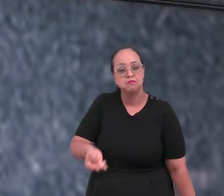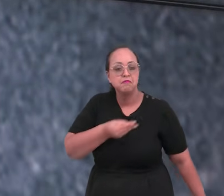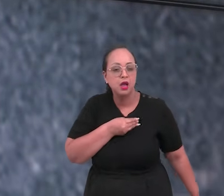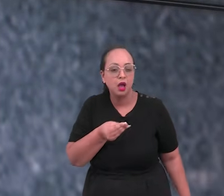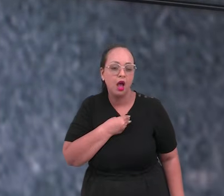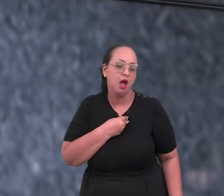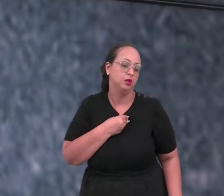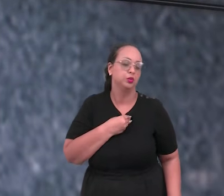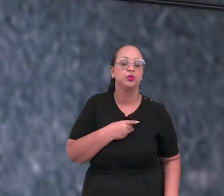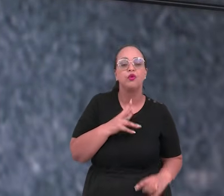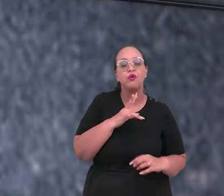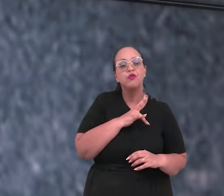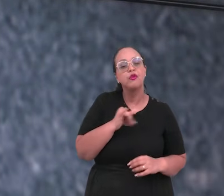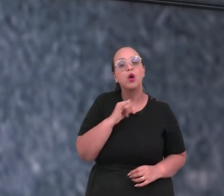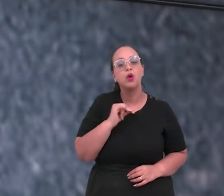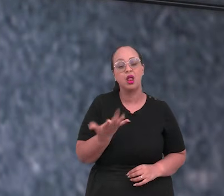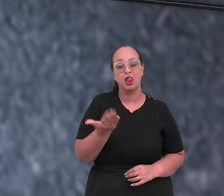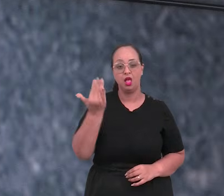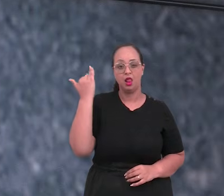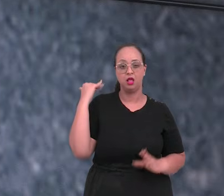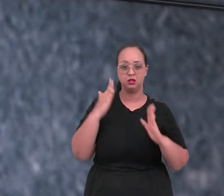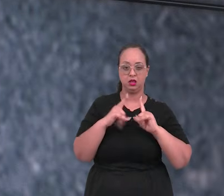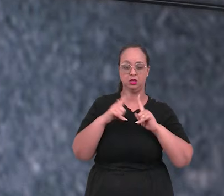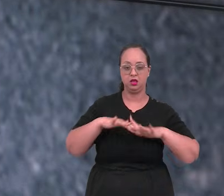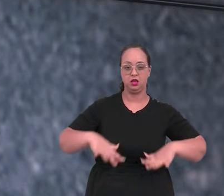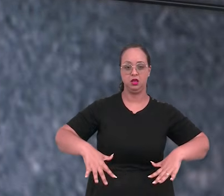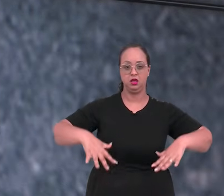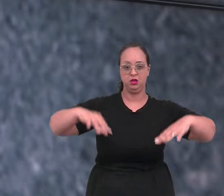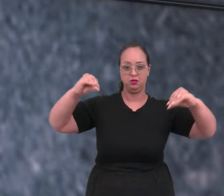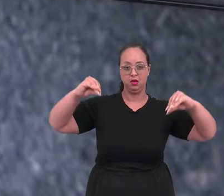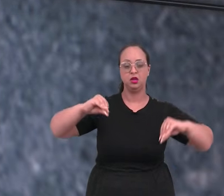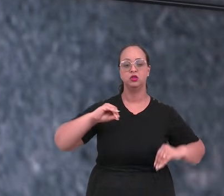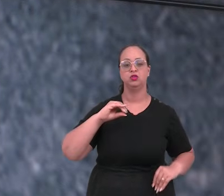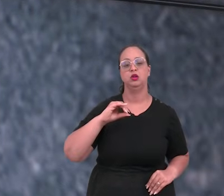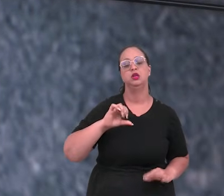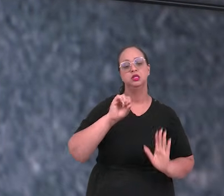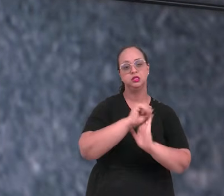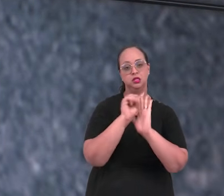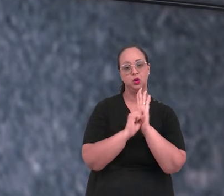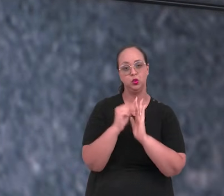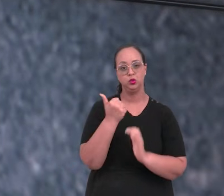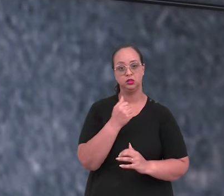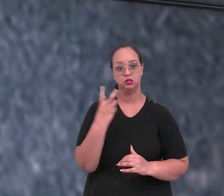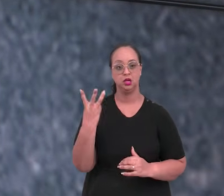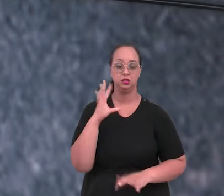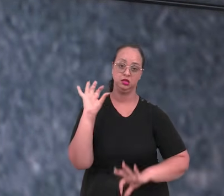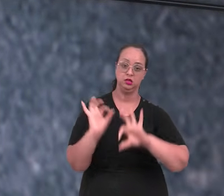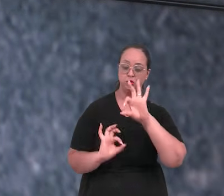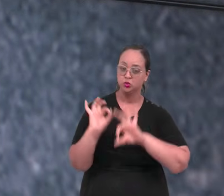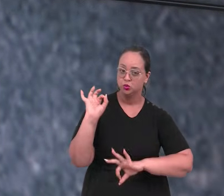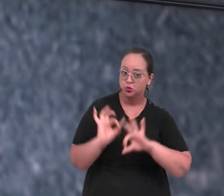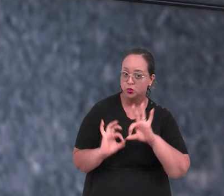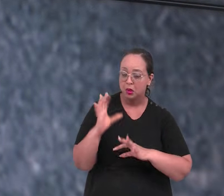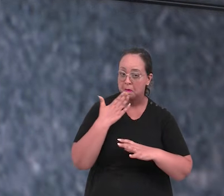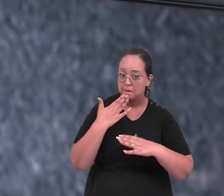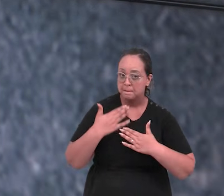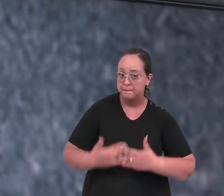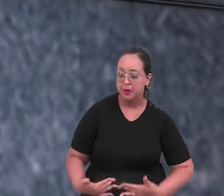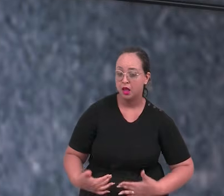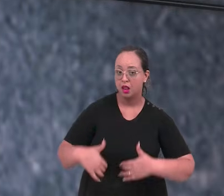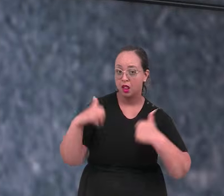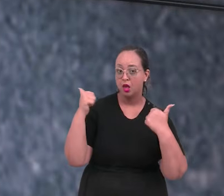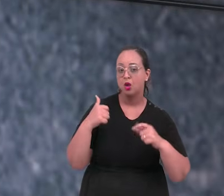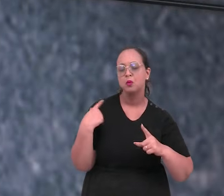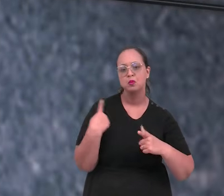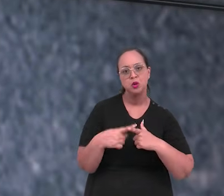da Contra-Reforma, foi criada lá na Idade Média, século XIII, mas ela foi reorganizada, reestruturada, e ela vai ter o